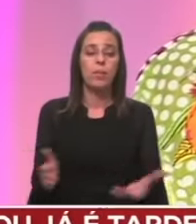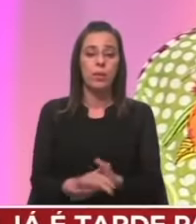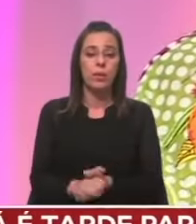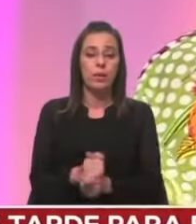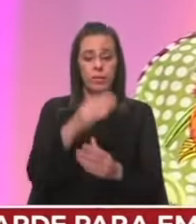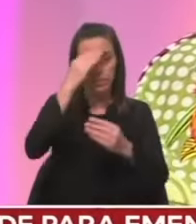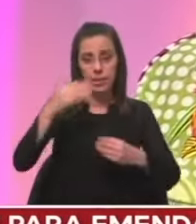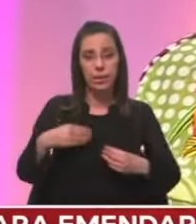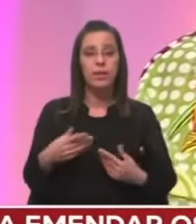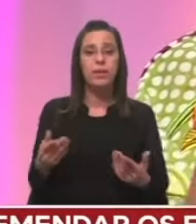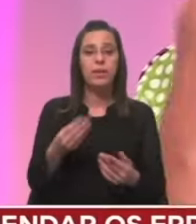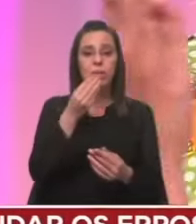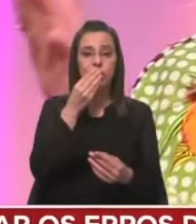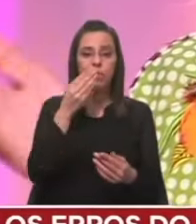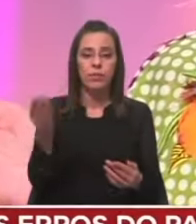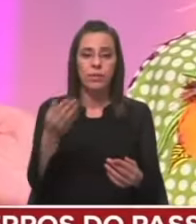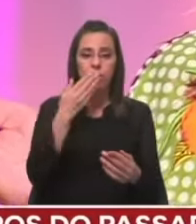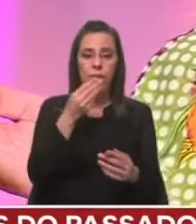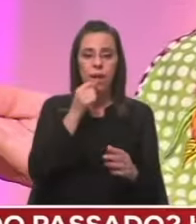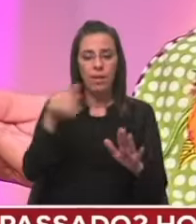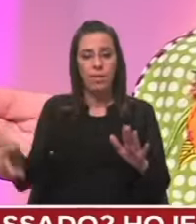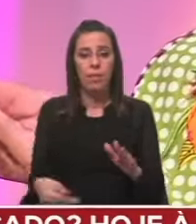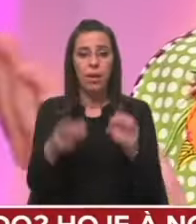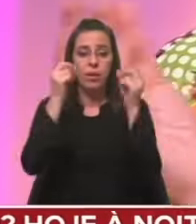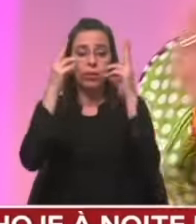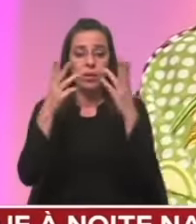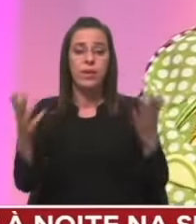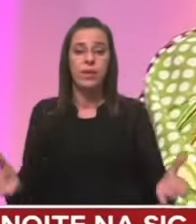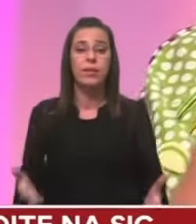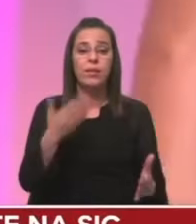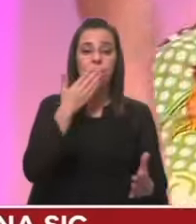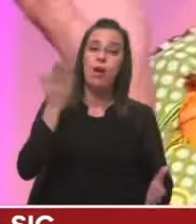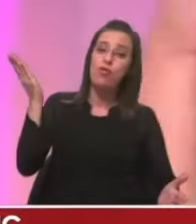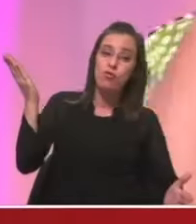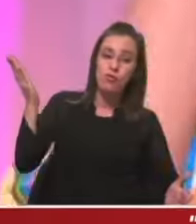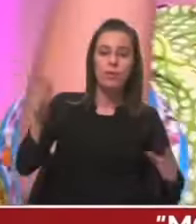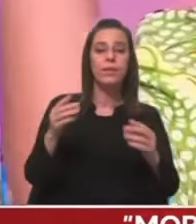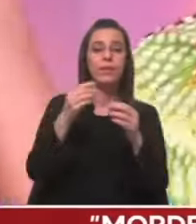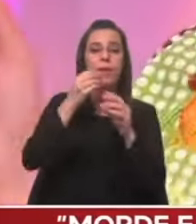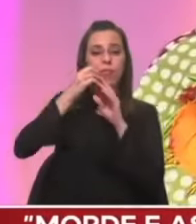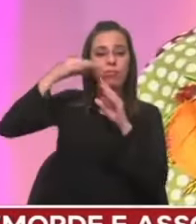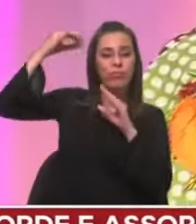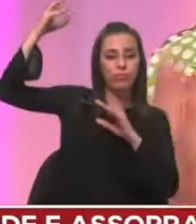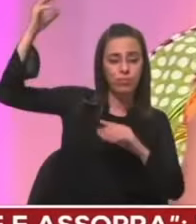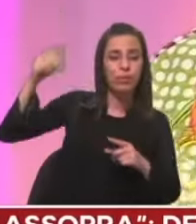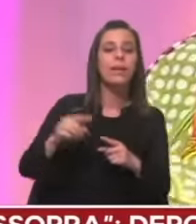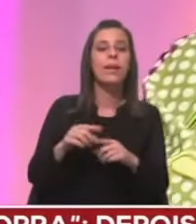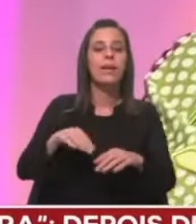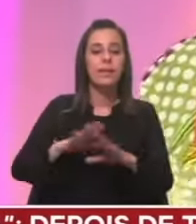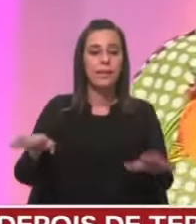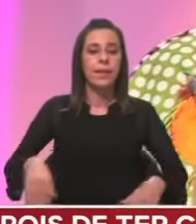onde nos ensinam a dar beijinhos embaixo d' água com os olhos abertos aquela coisa e sai as bolinhas a